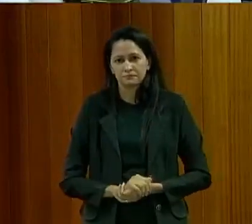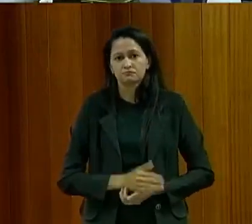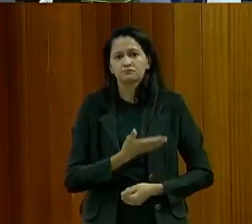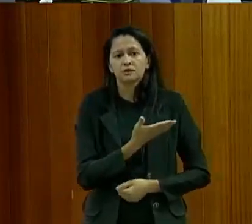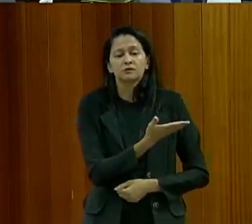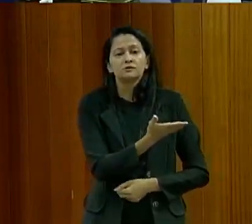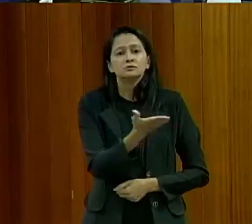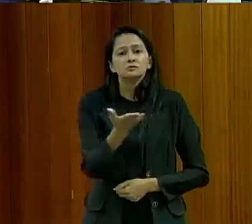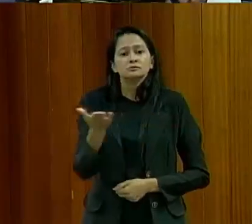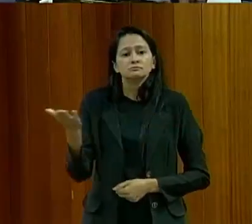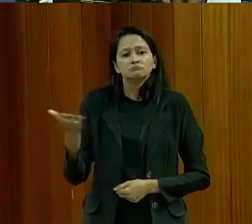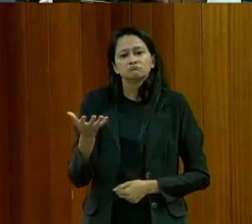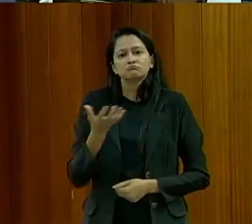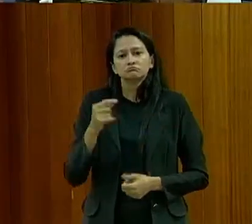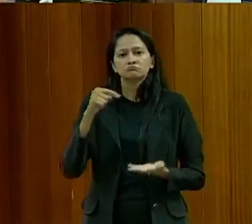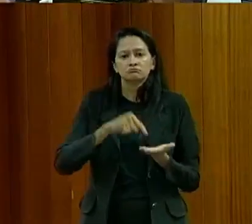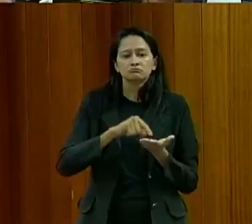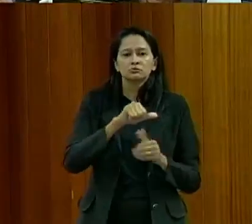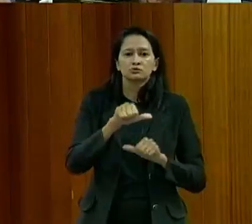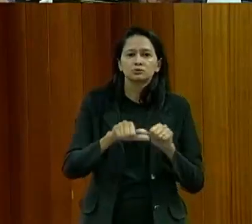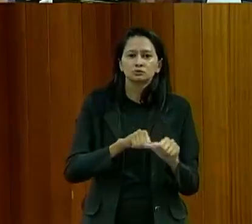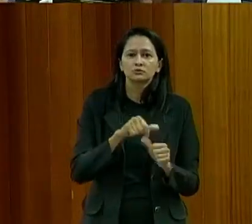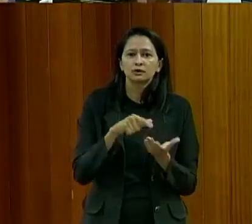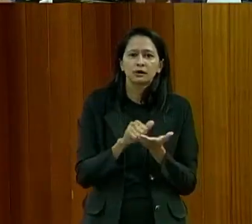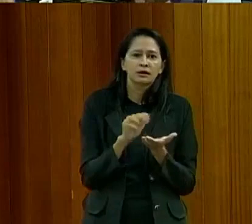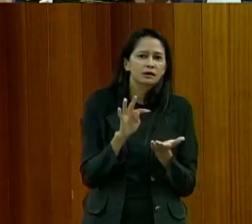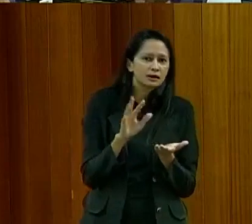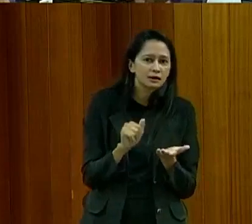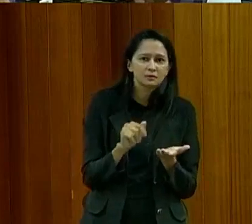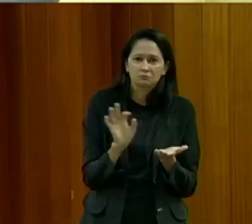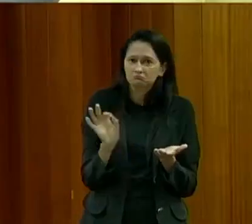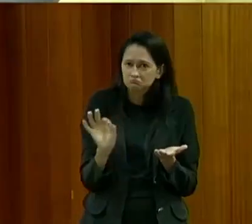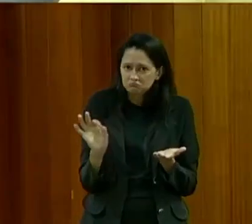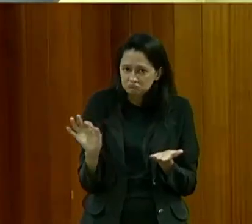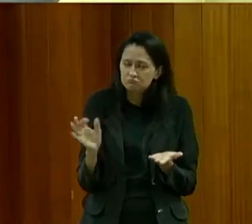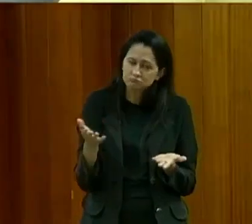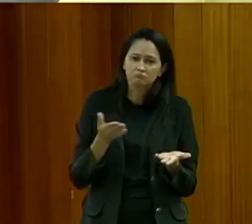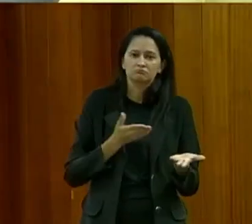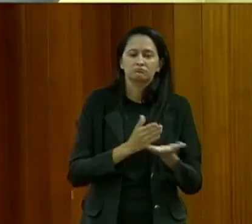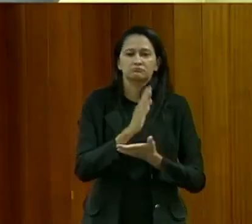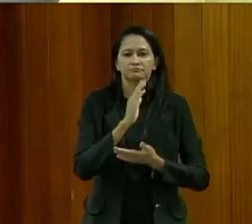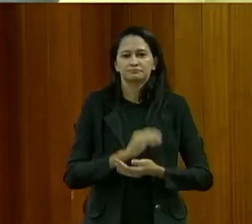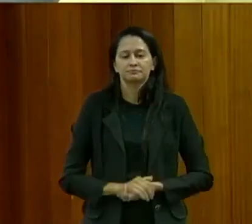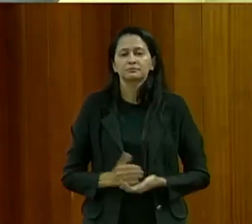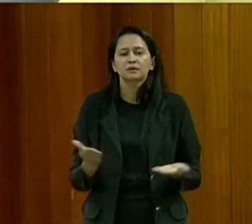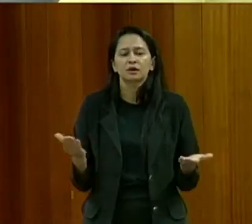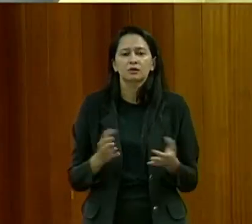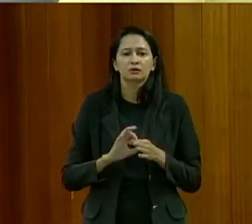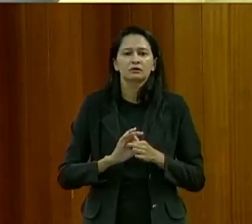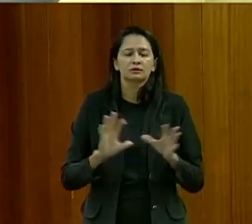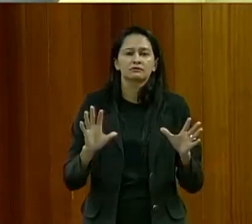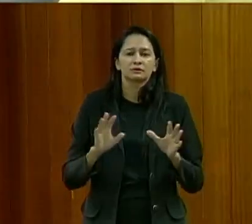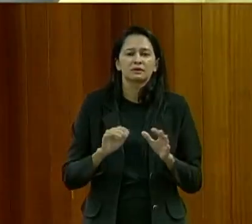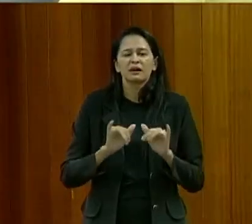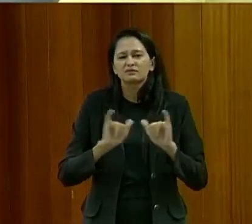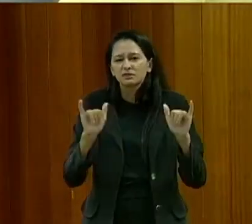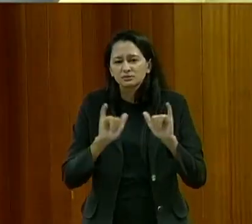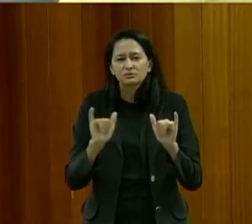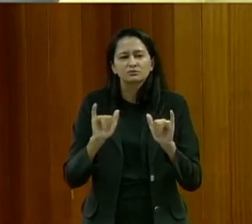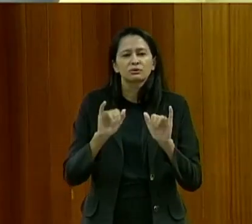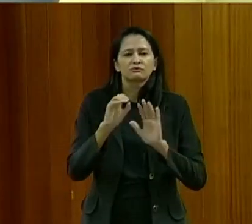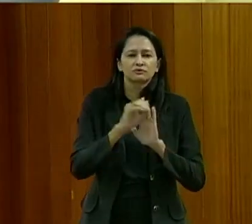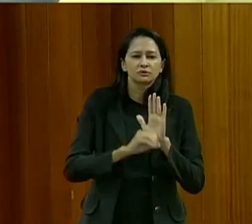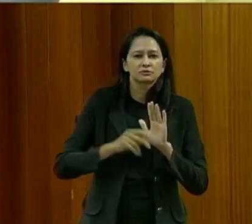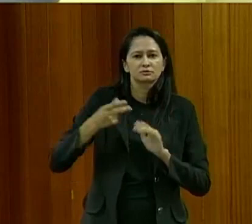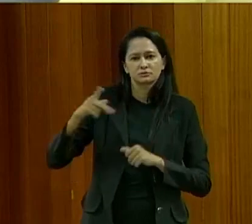algum dos senhores vereadores deseja pedir retificação e impugnação da ata. Não havendo, eu a declaro aprovada e o momento agora é de leitura do expediente que se encontra sobre